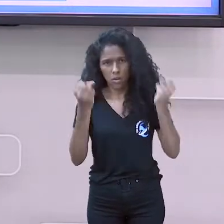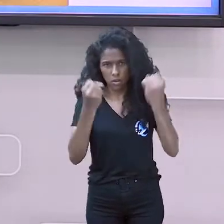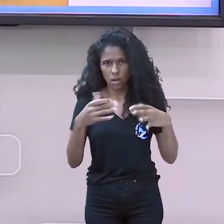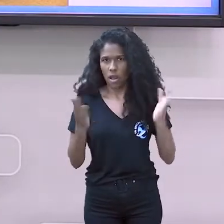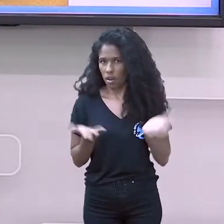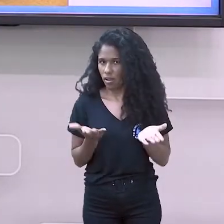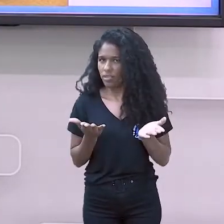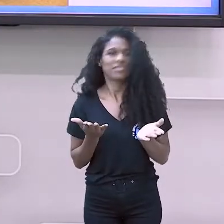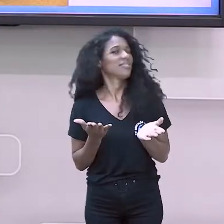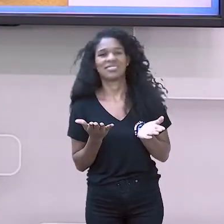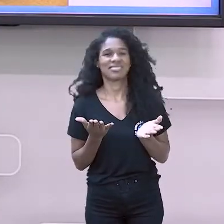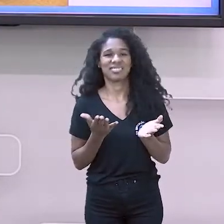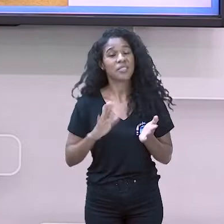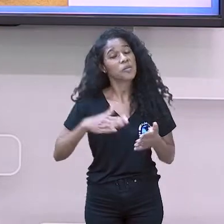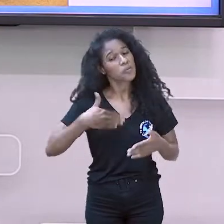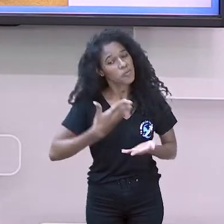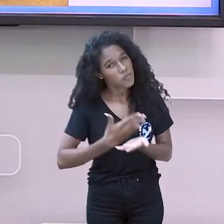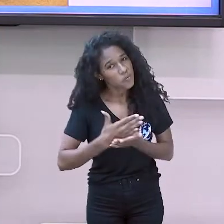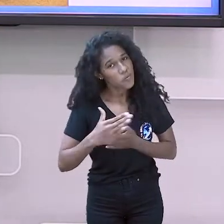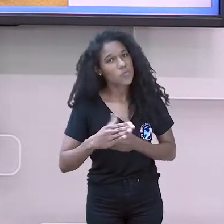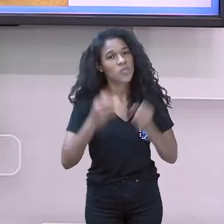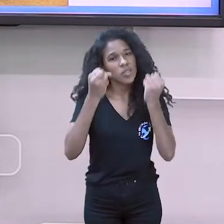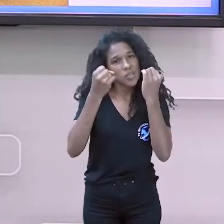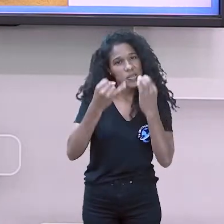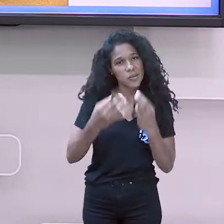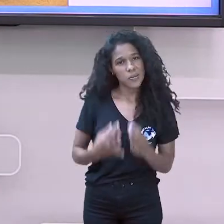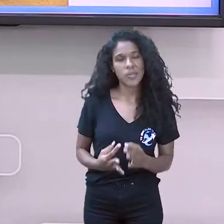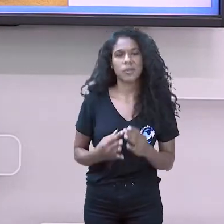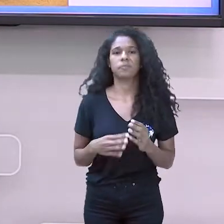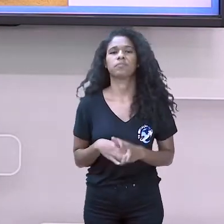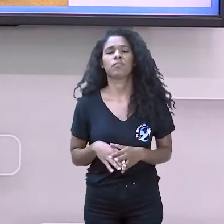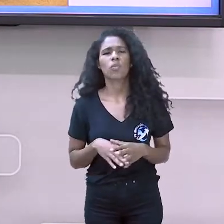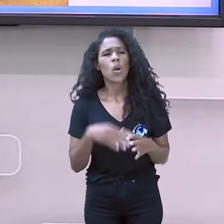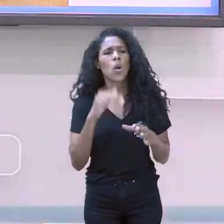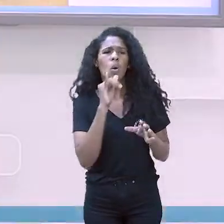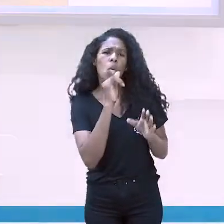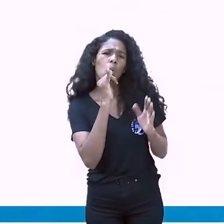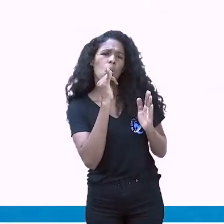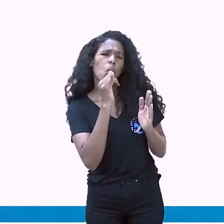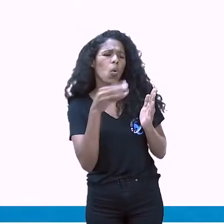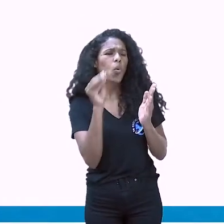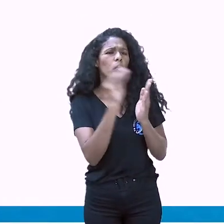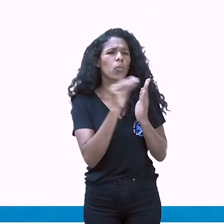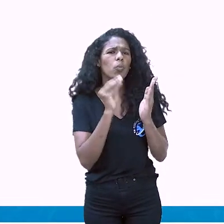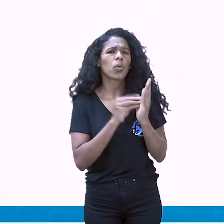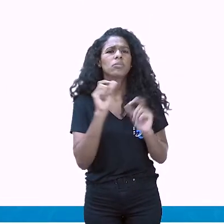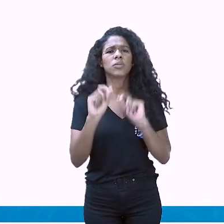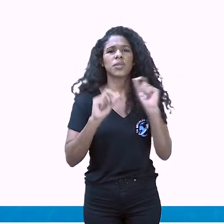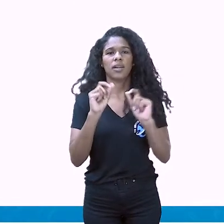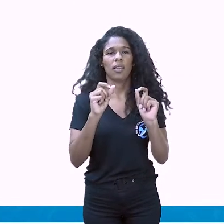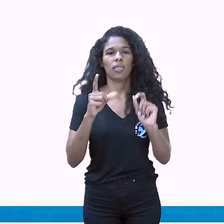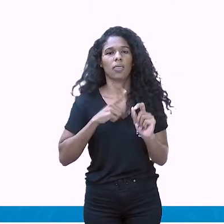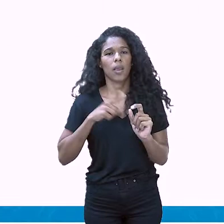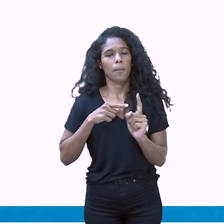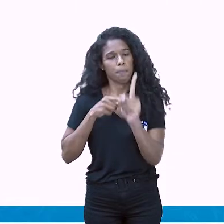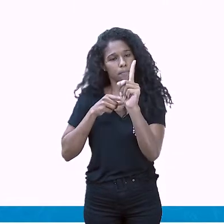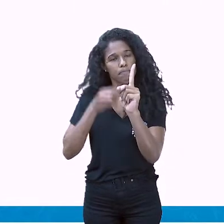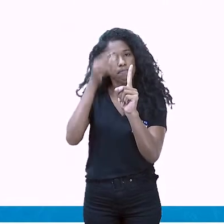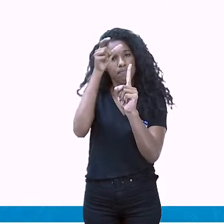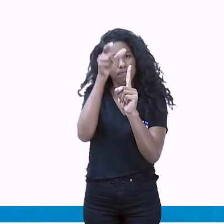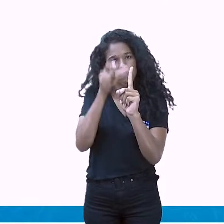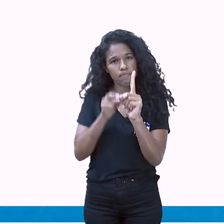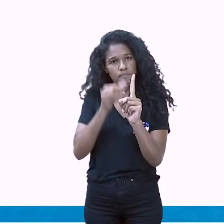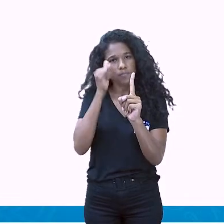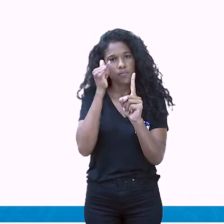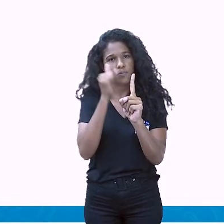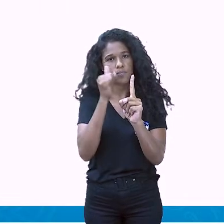começar então falando um pouquinho sobre os elementos do conto. Então nós temos aqui os personagens. O que são os personagens?